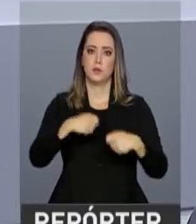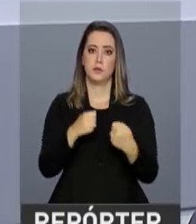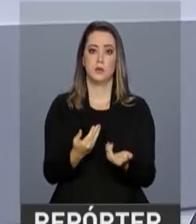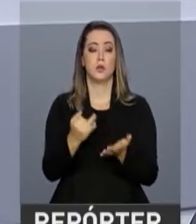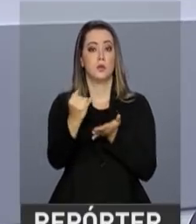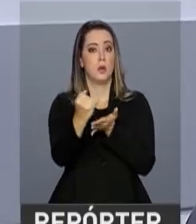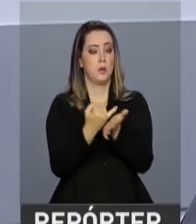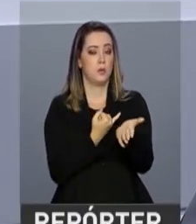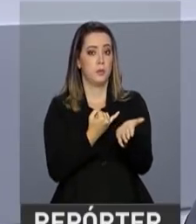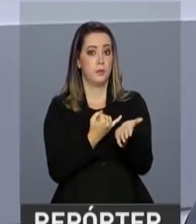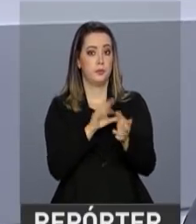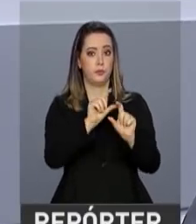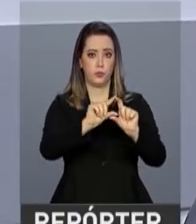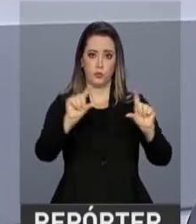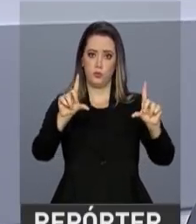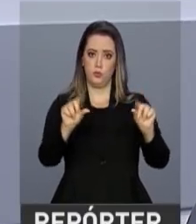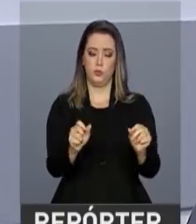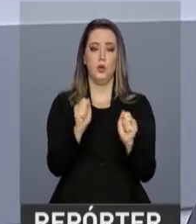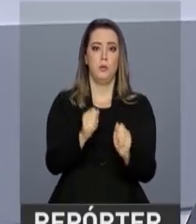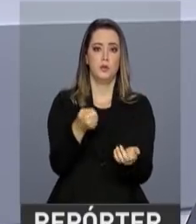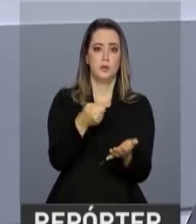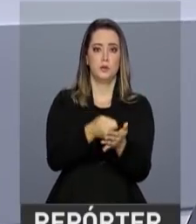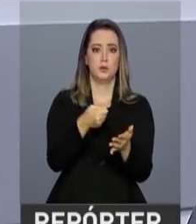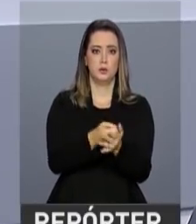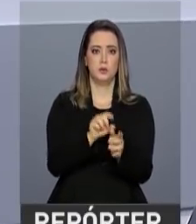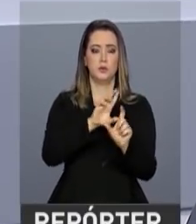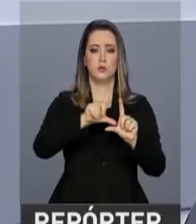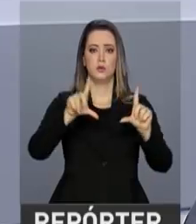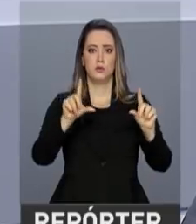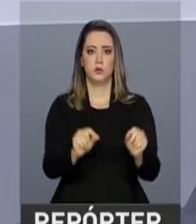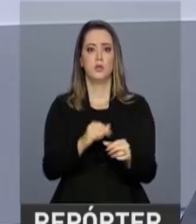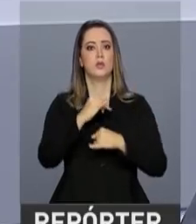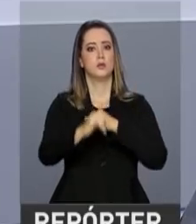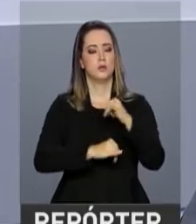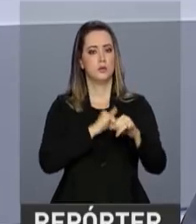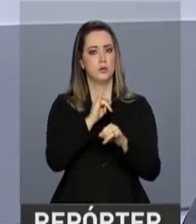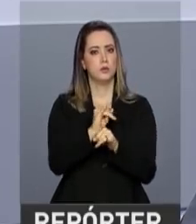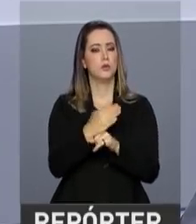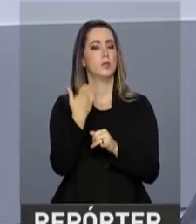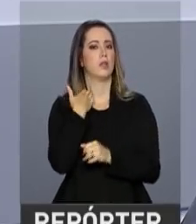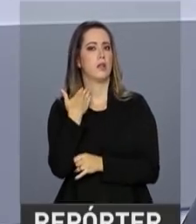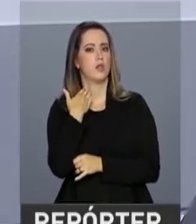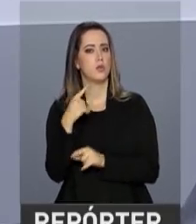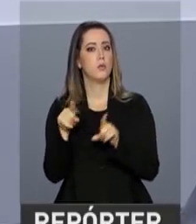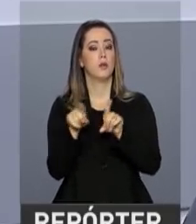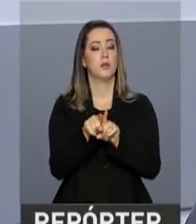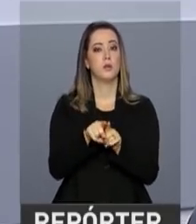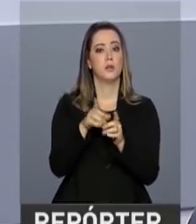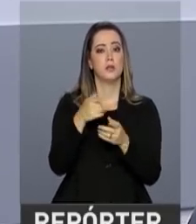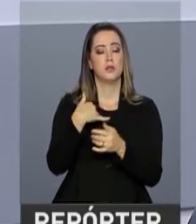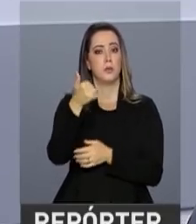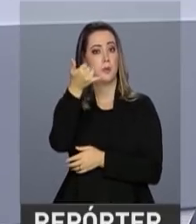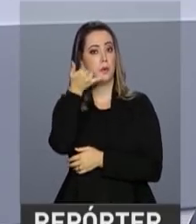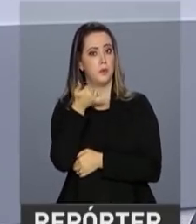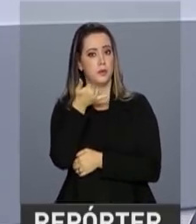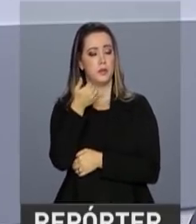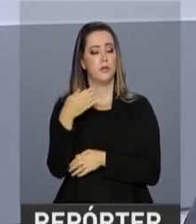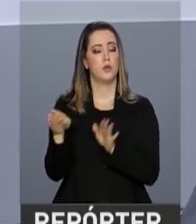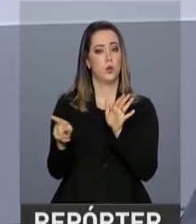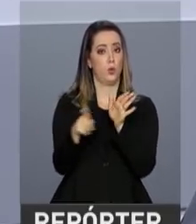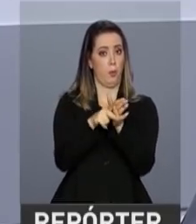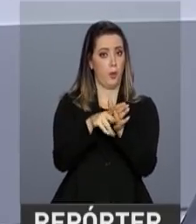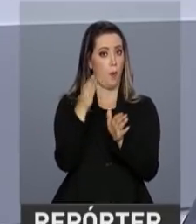tributos com o código de barras podem ser agendados nos caixas eletrônicos na internet banking e por meio do atendimento telefônico do